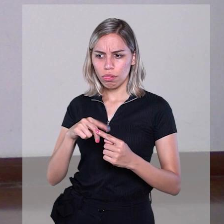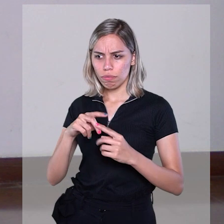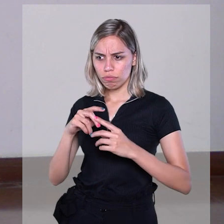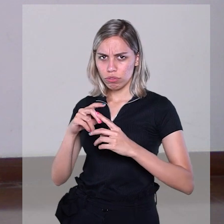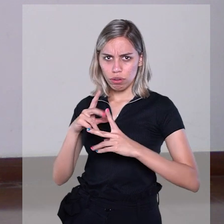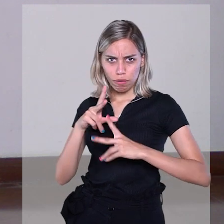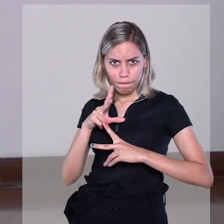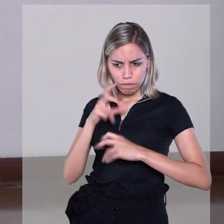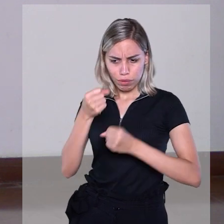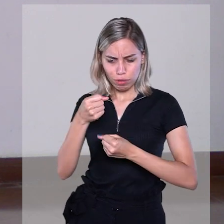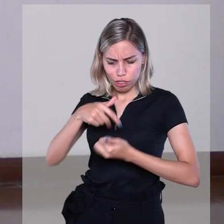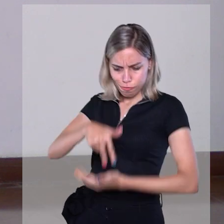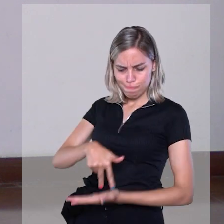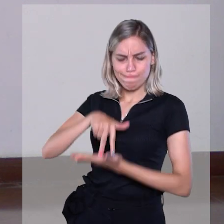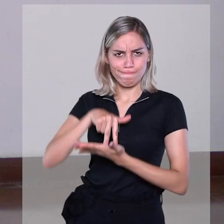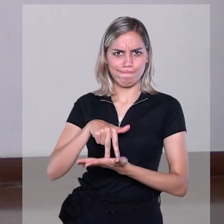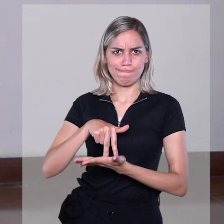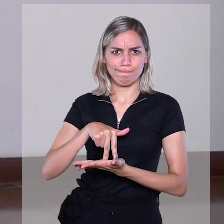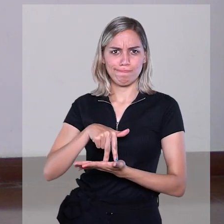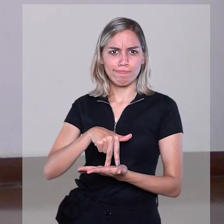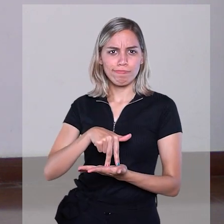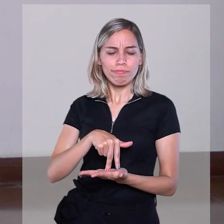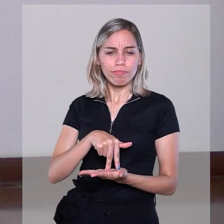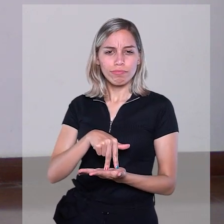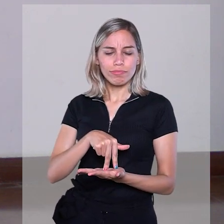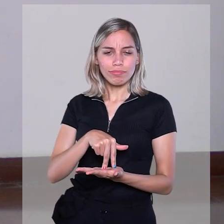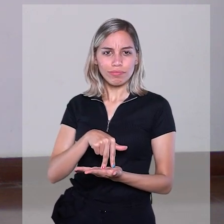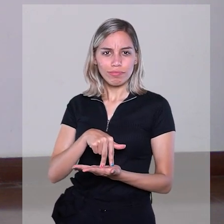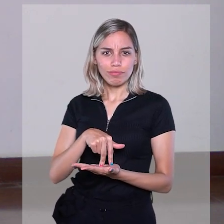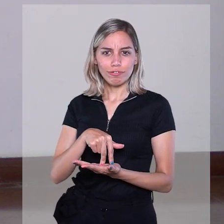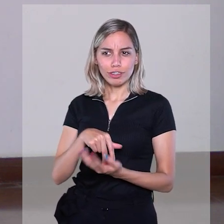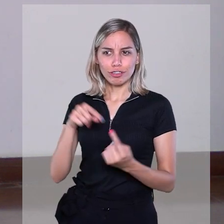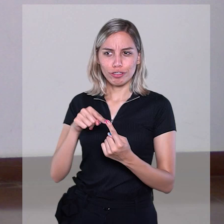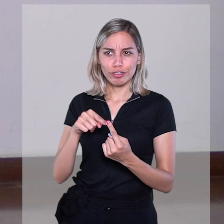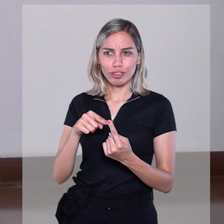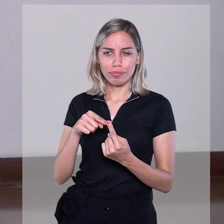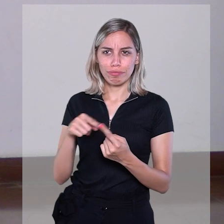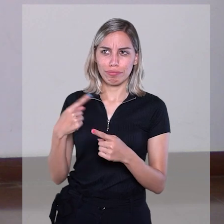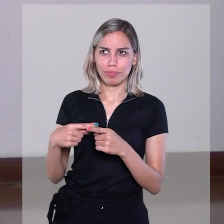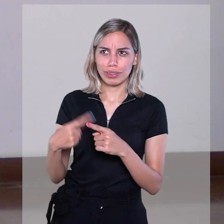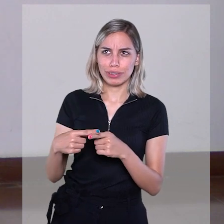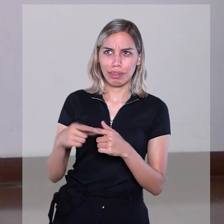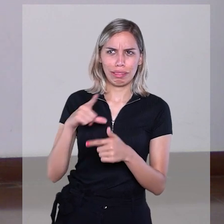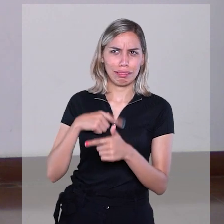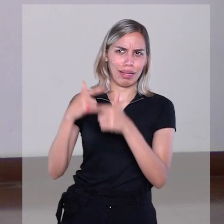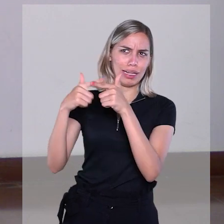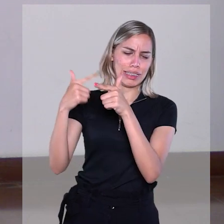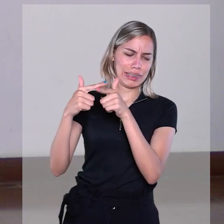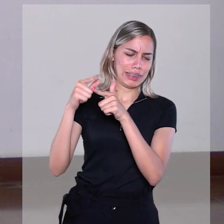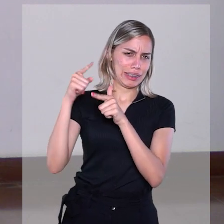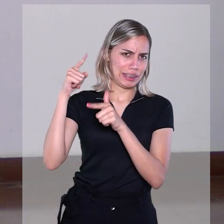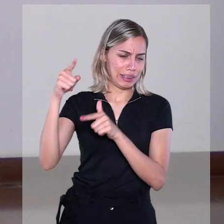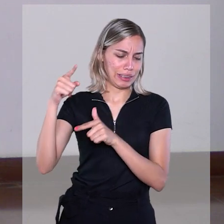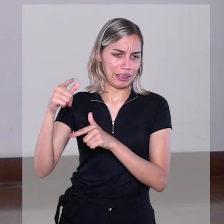disso que eu chamei de tragédia, que é abolada e que faz com que eu seja submetido a 5 cirurgias